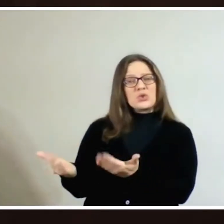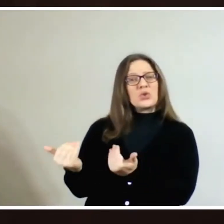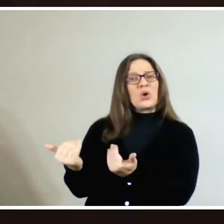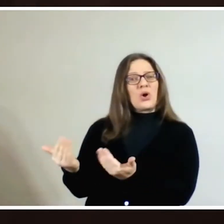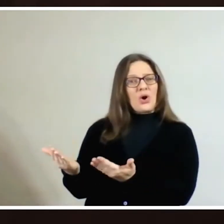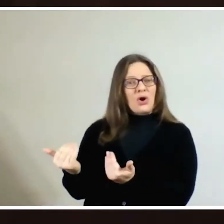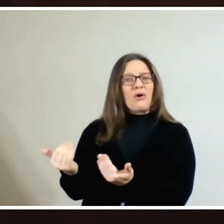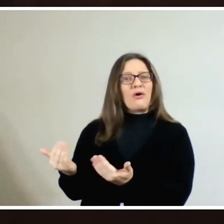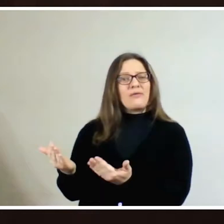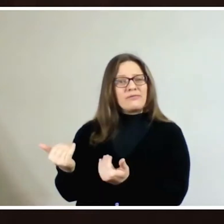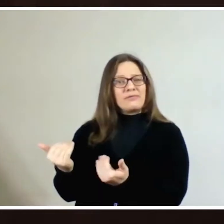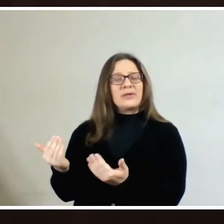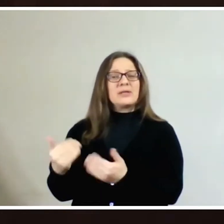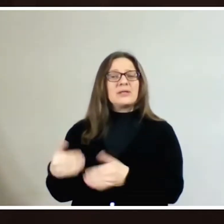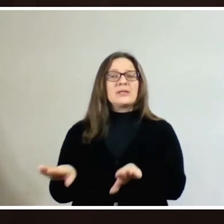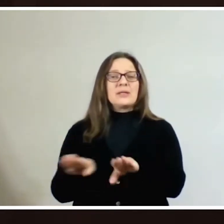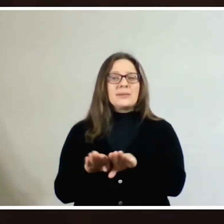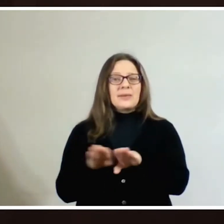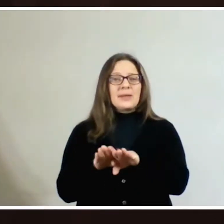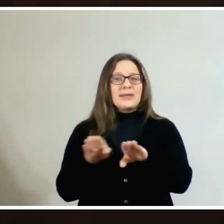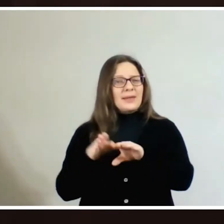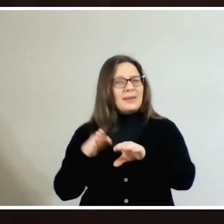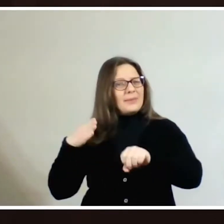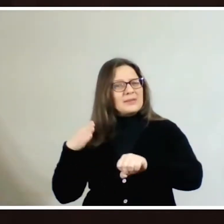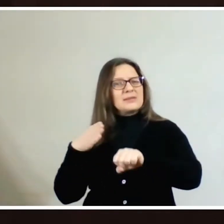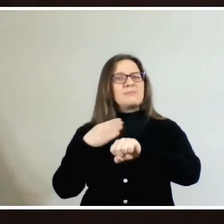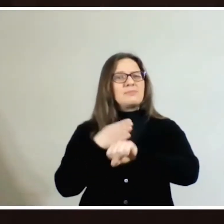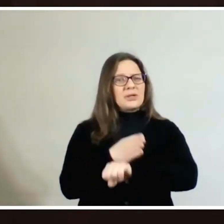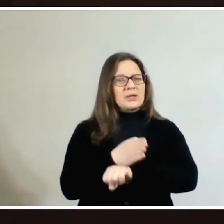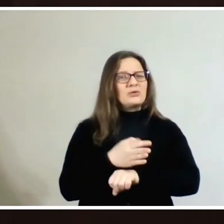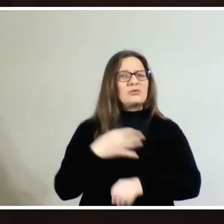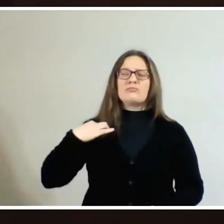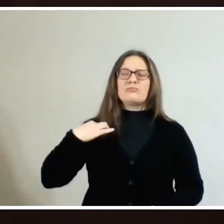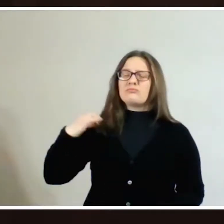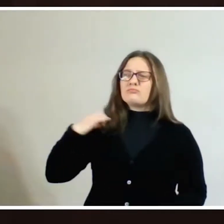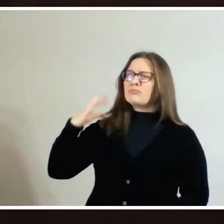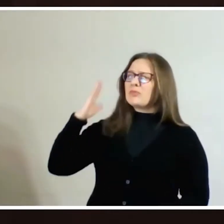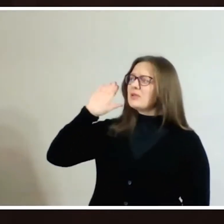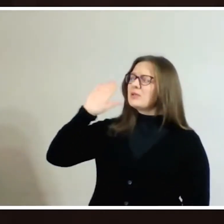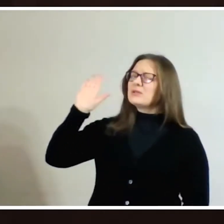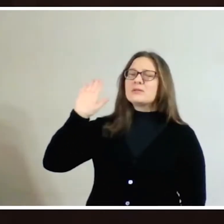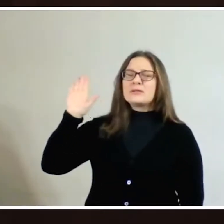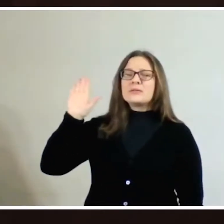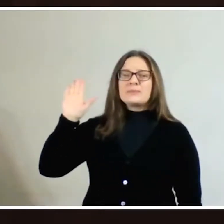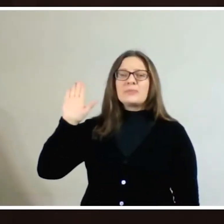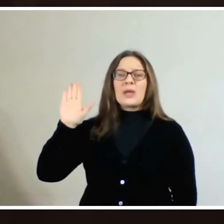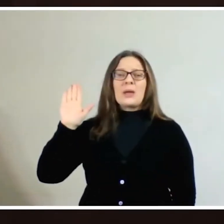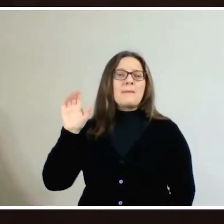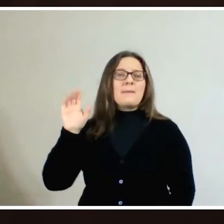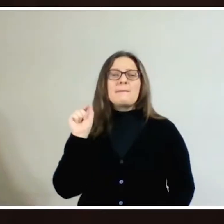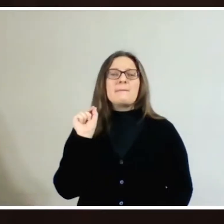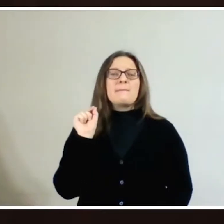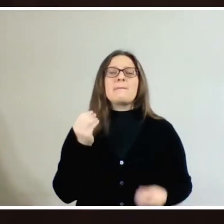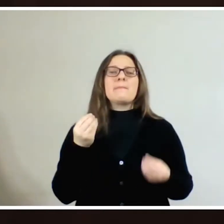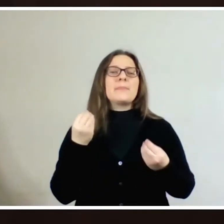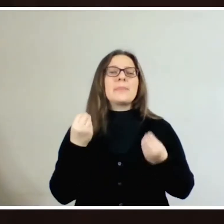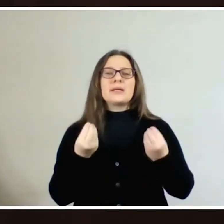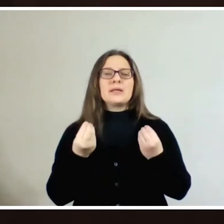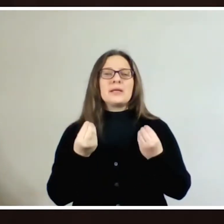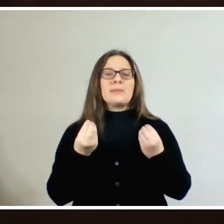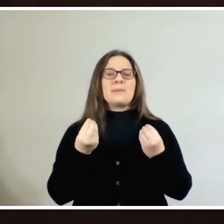filho, como gotas de orvalho caindo do céu para formar um exército